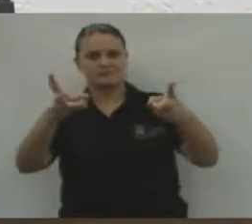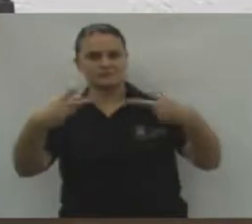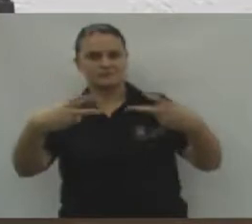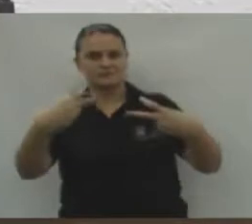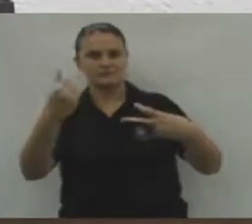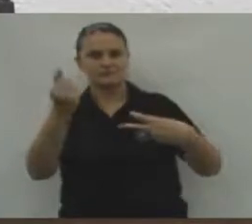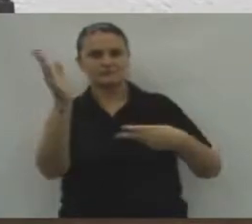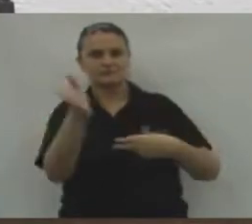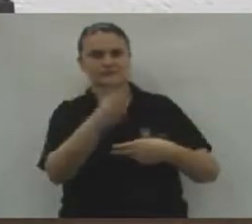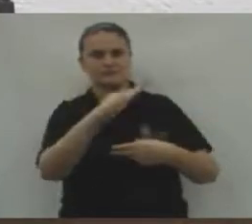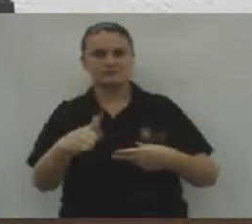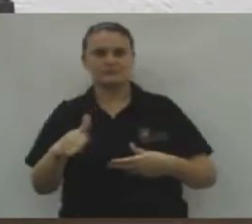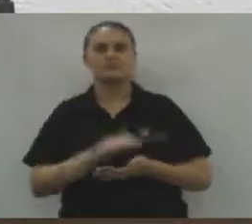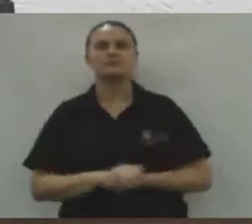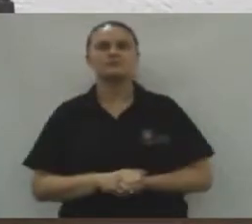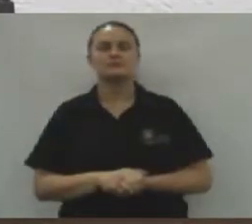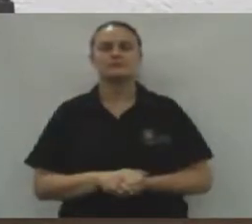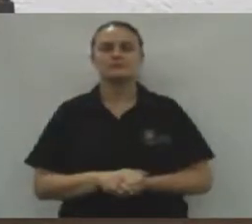de anulação.